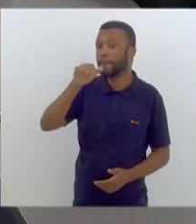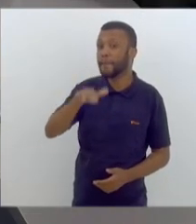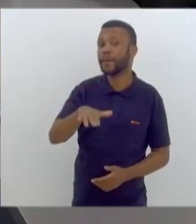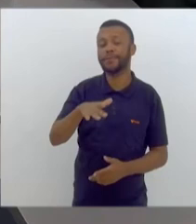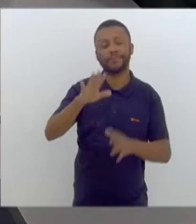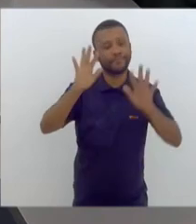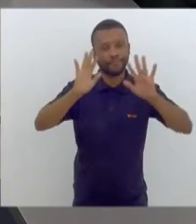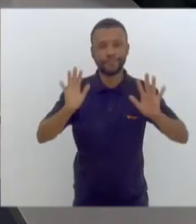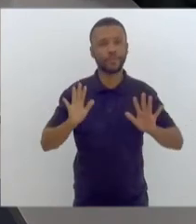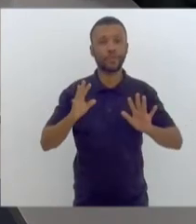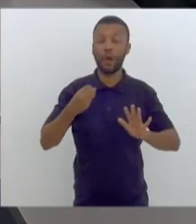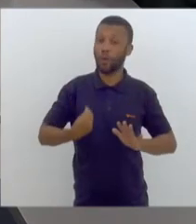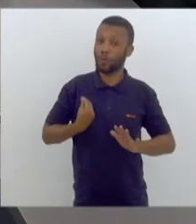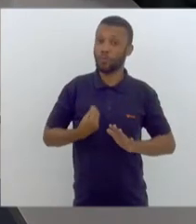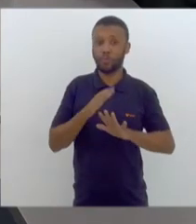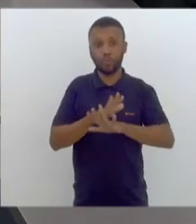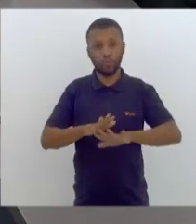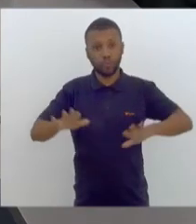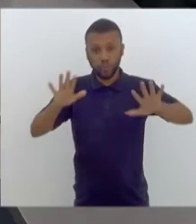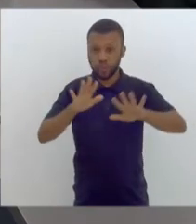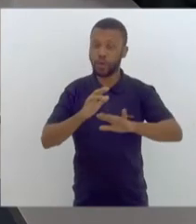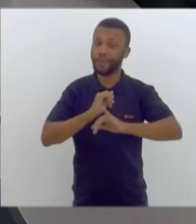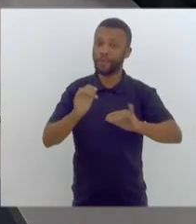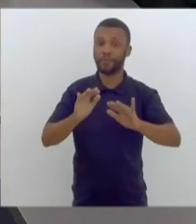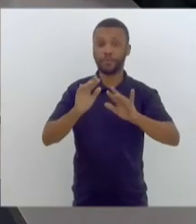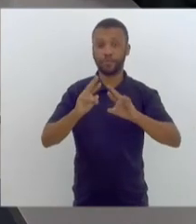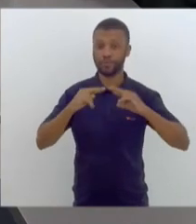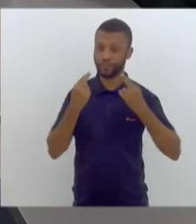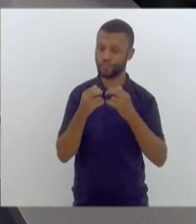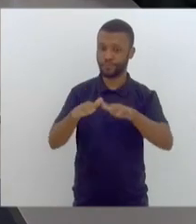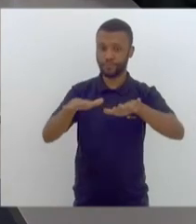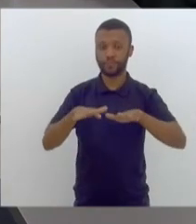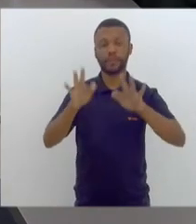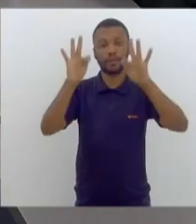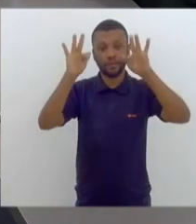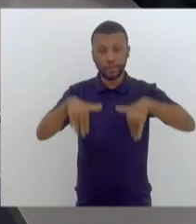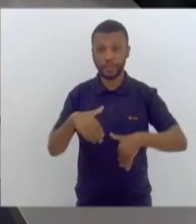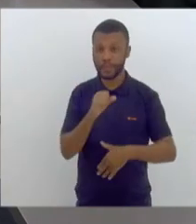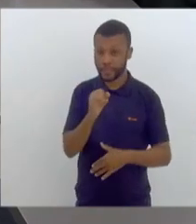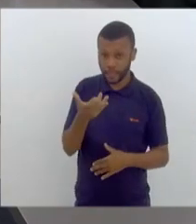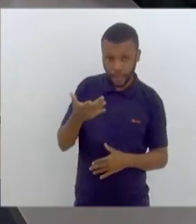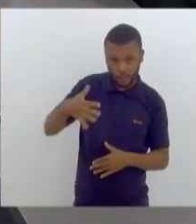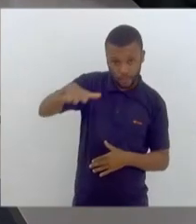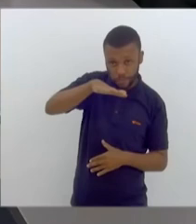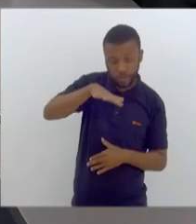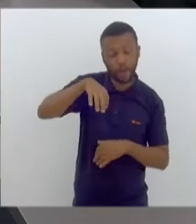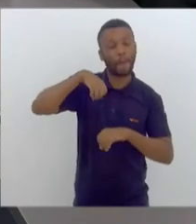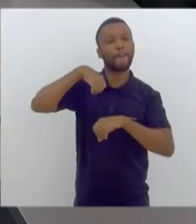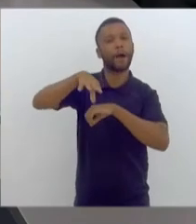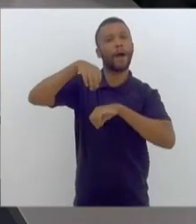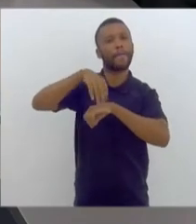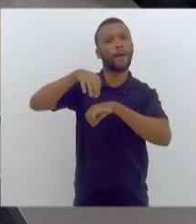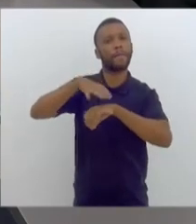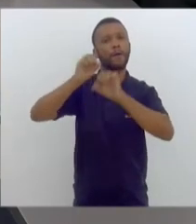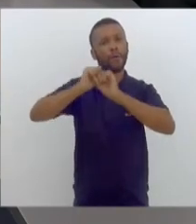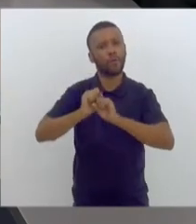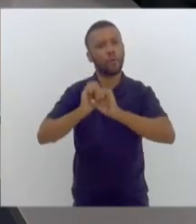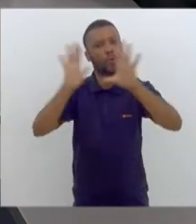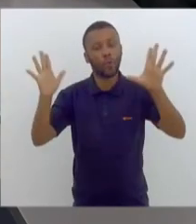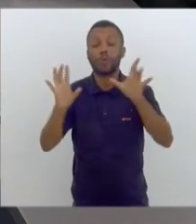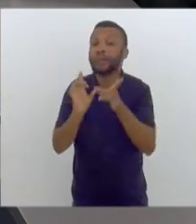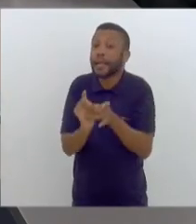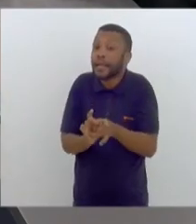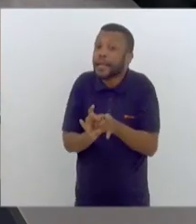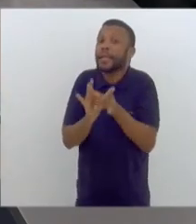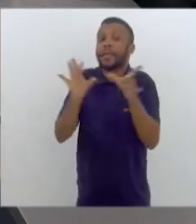presentes está encerrada a nossa audiência pública e quem desejar as transparências está à